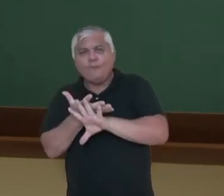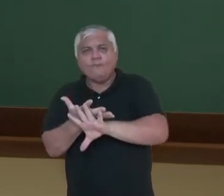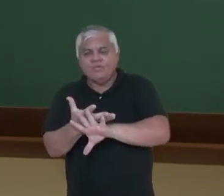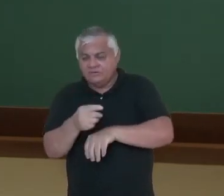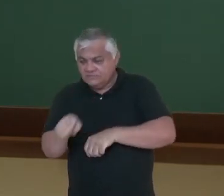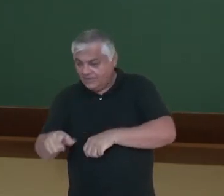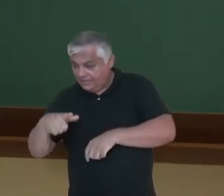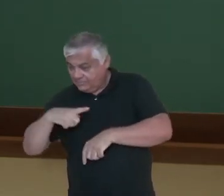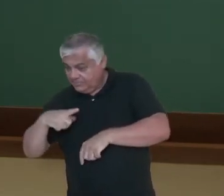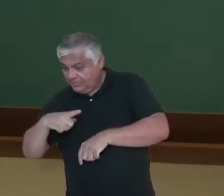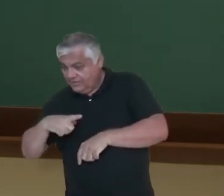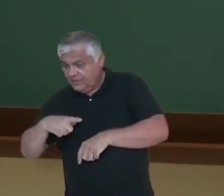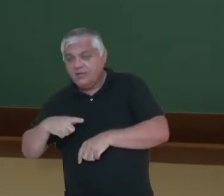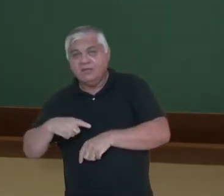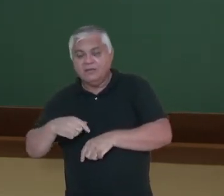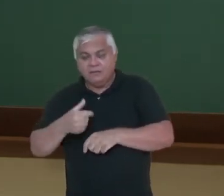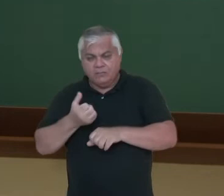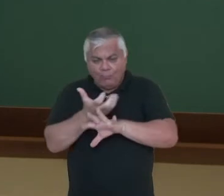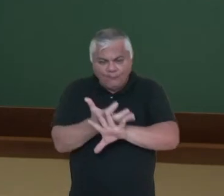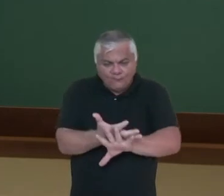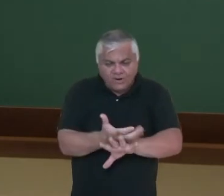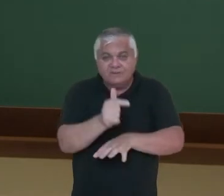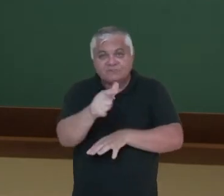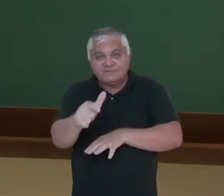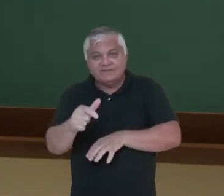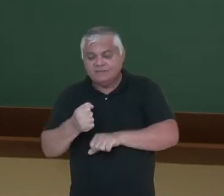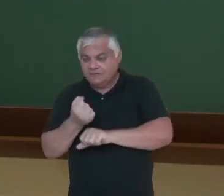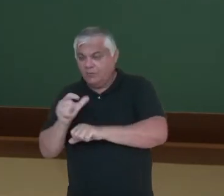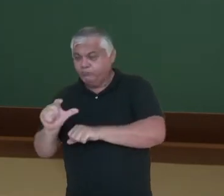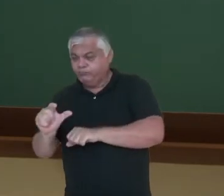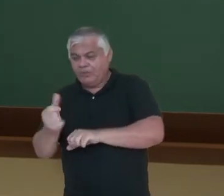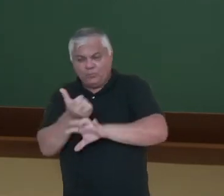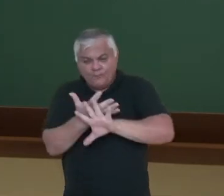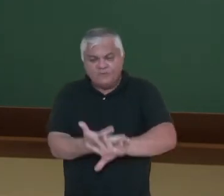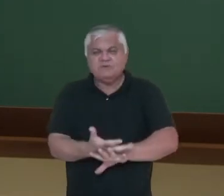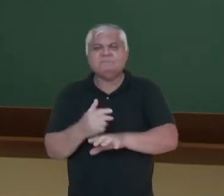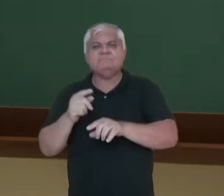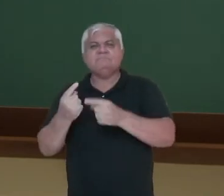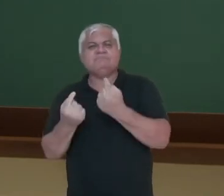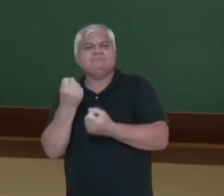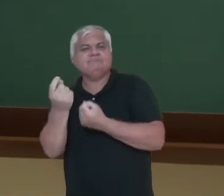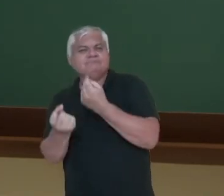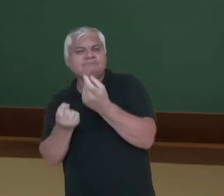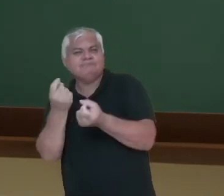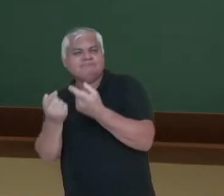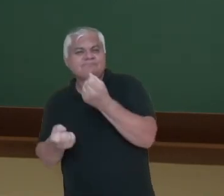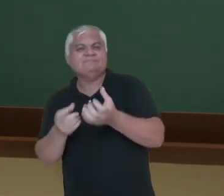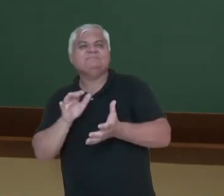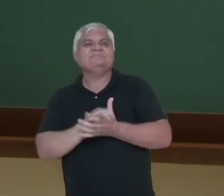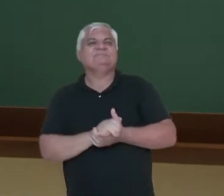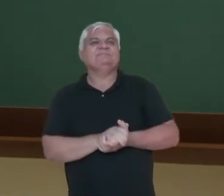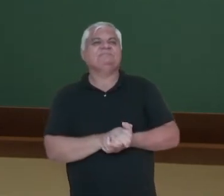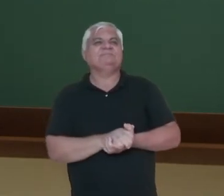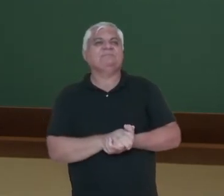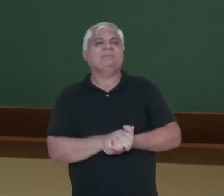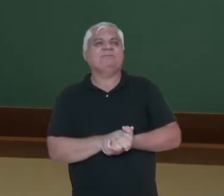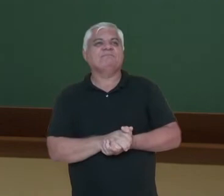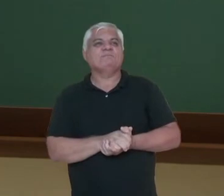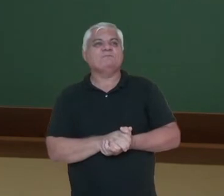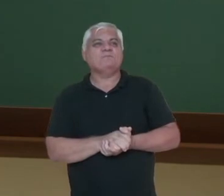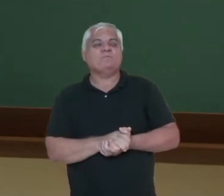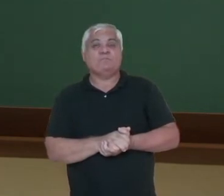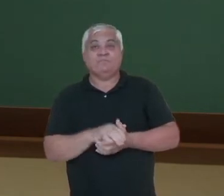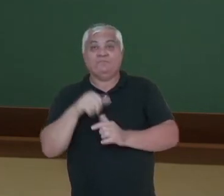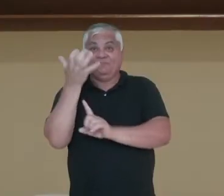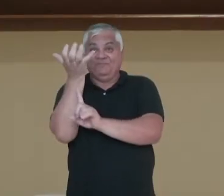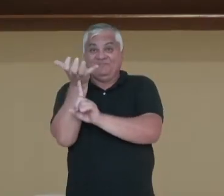onde não entrou o gameta masculino, não houve fecundação, o pinhão sai falhado, ok? Bom, na araucária,